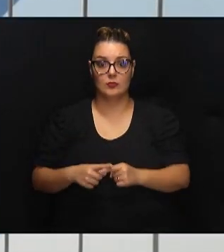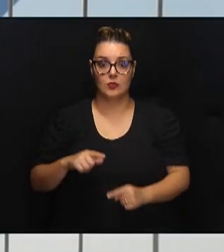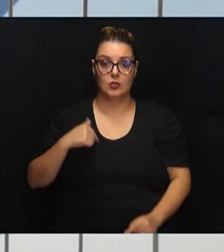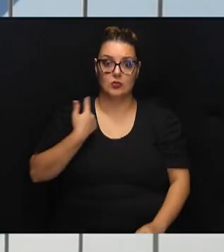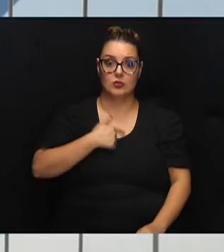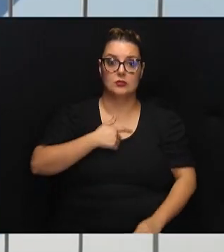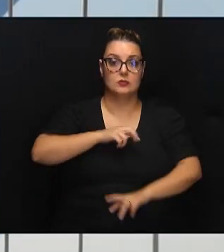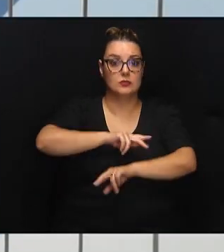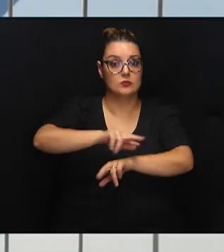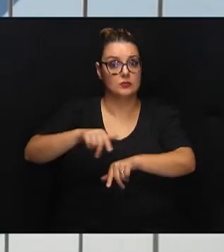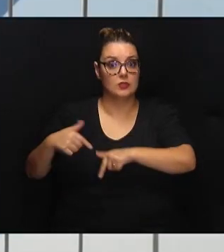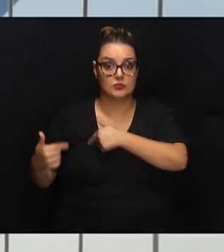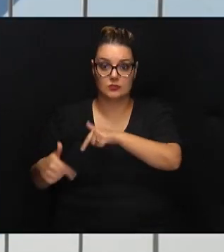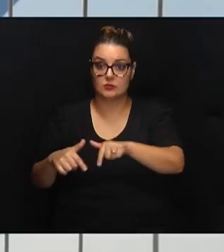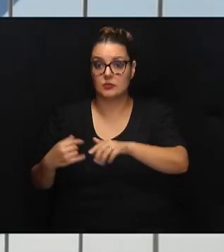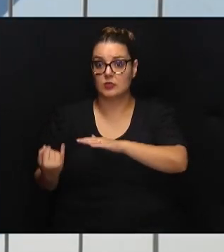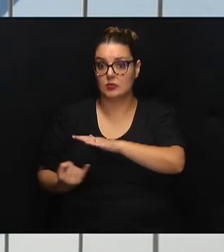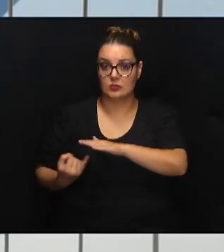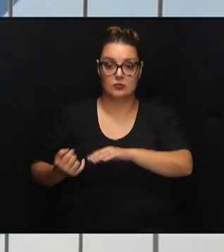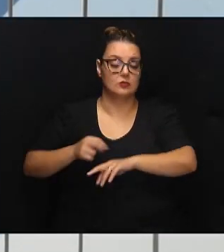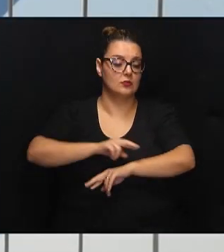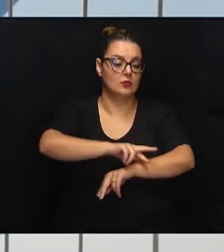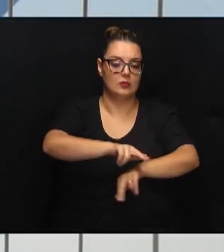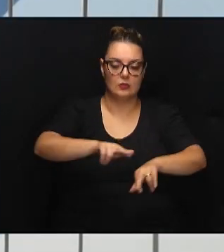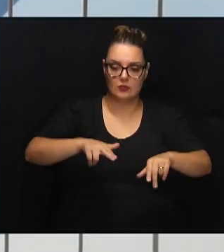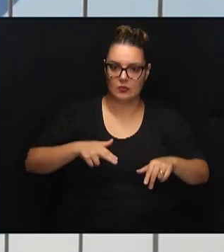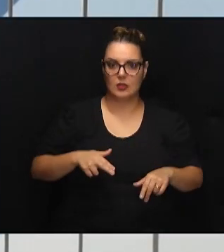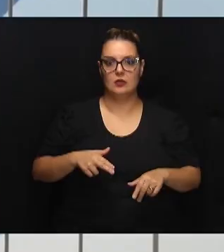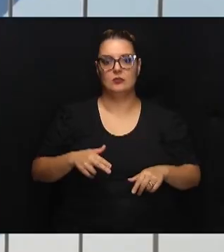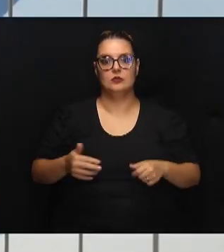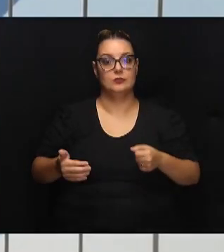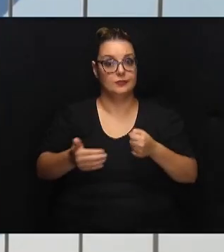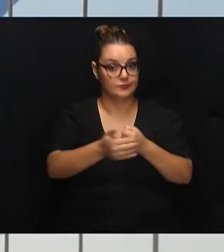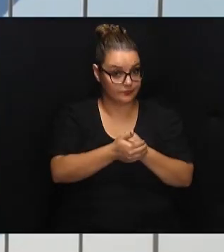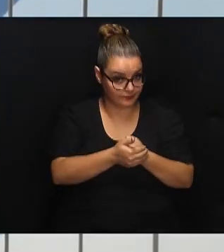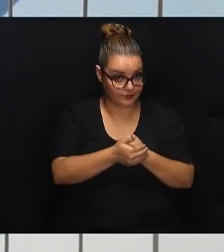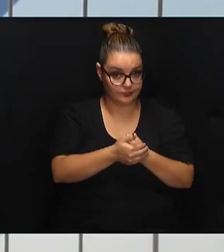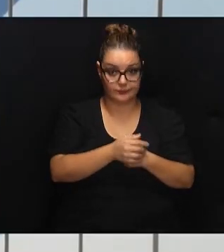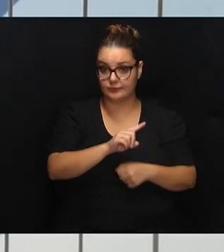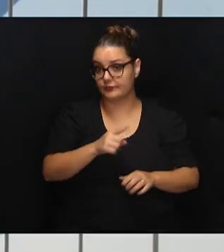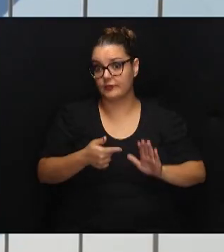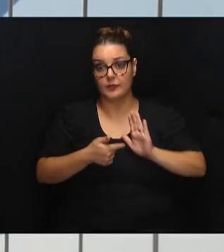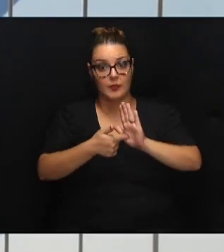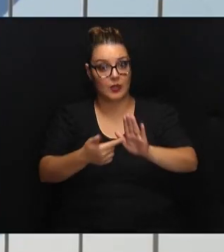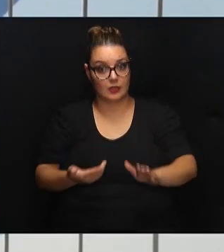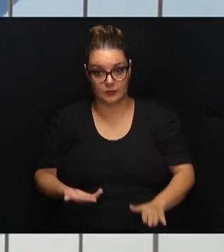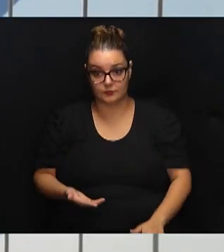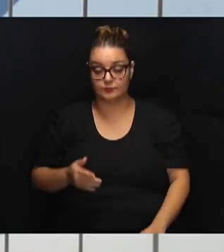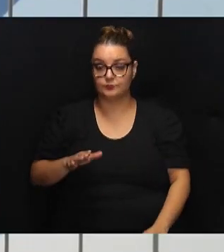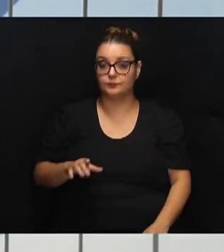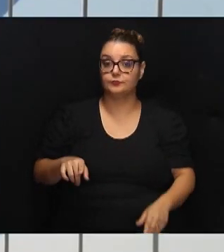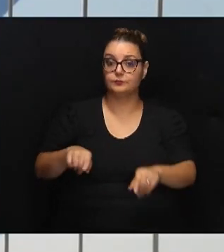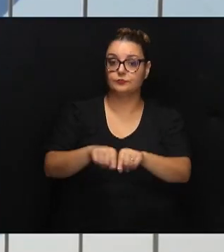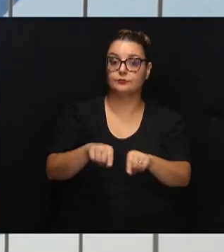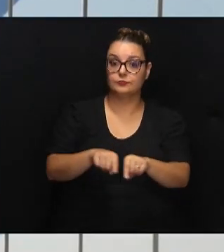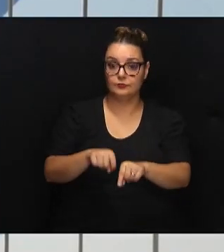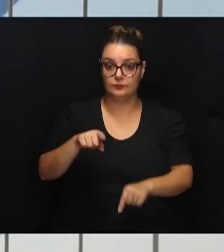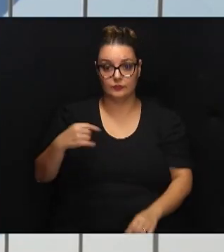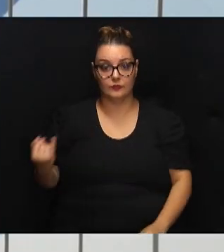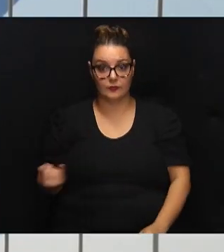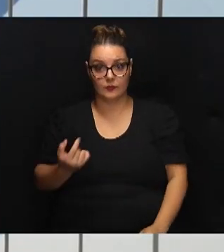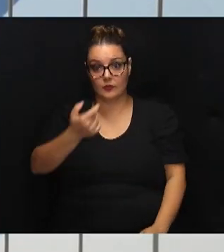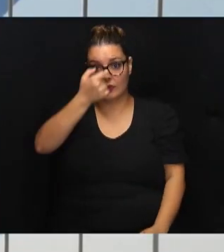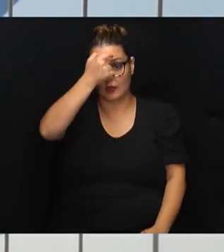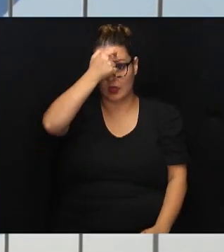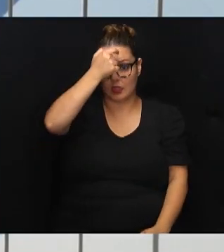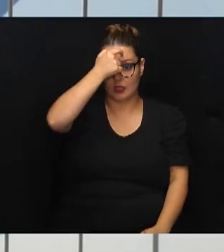muito trabalho informal e muito de forma invisível, que ele nem aparece, mas também é muito importante a